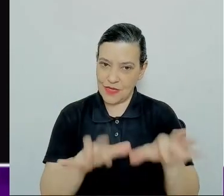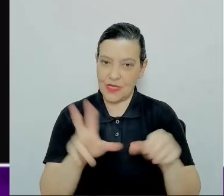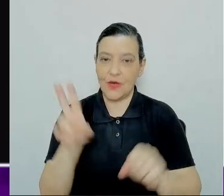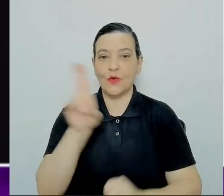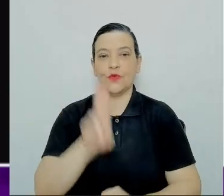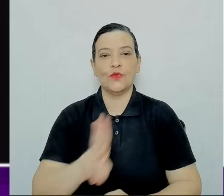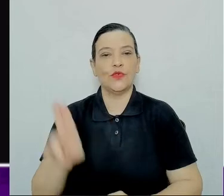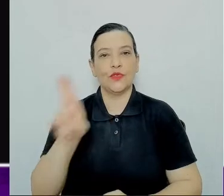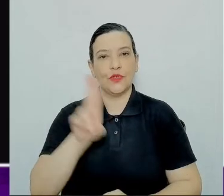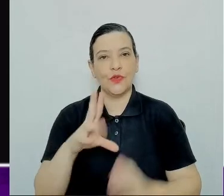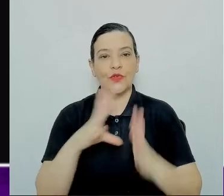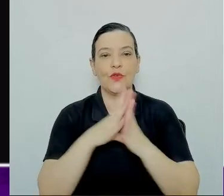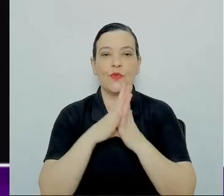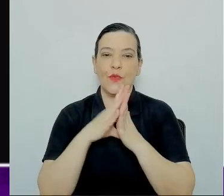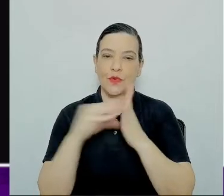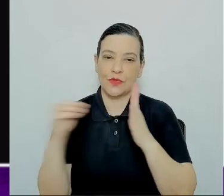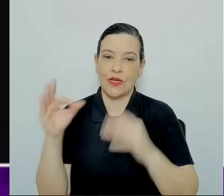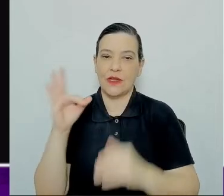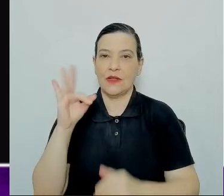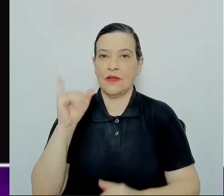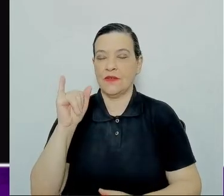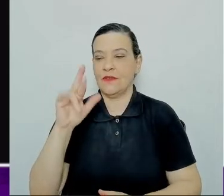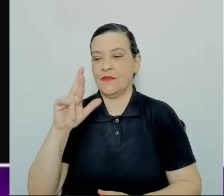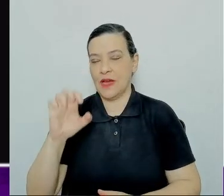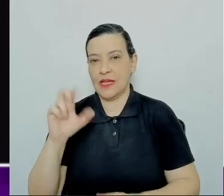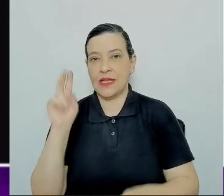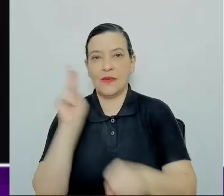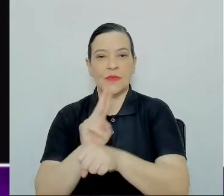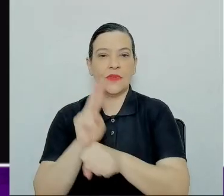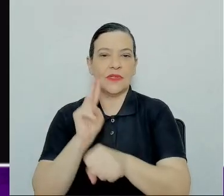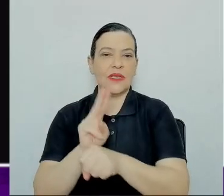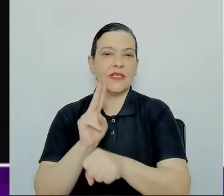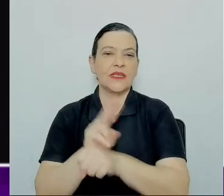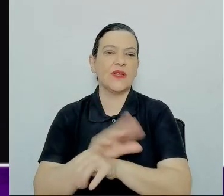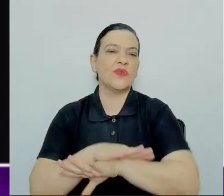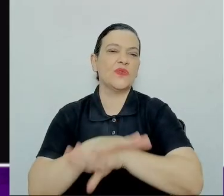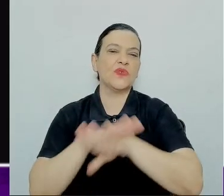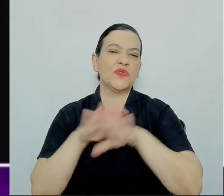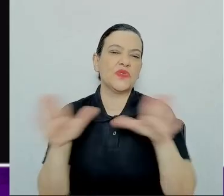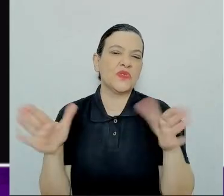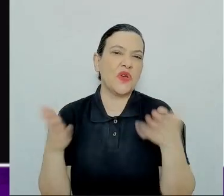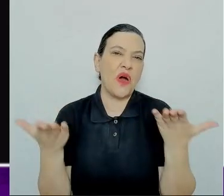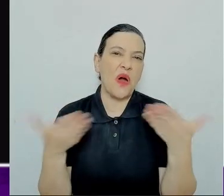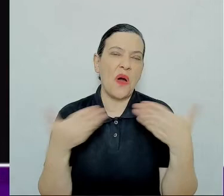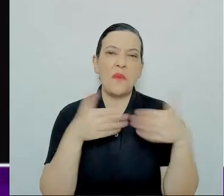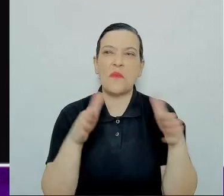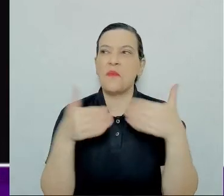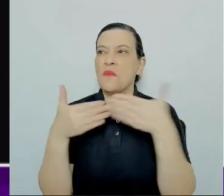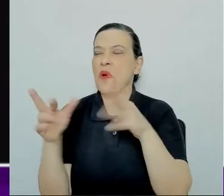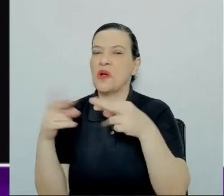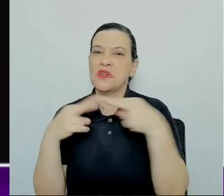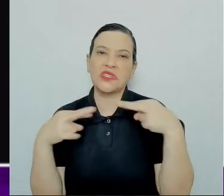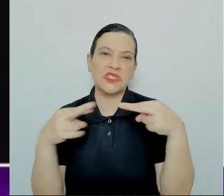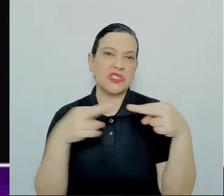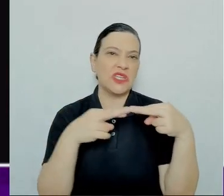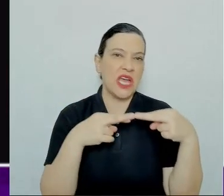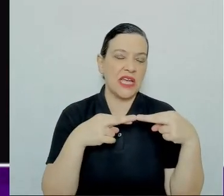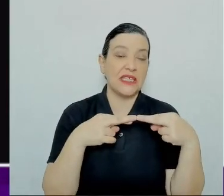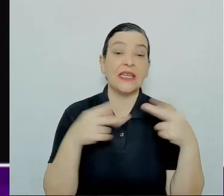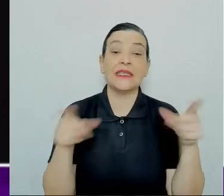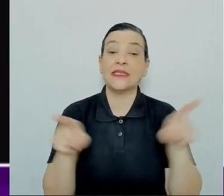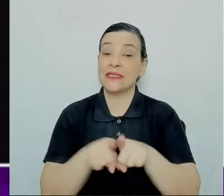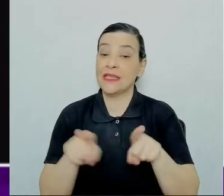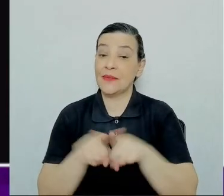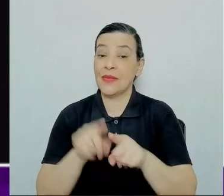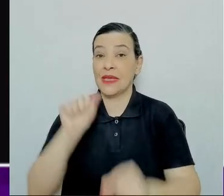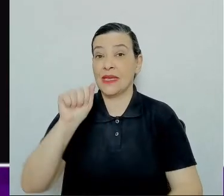algum modelo de firewall, proteção, não se baseie apenas em portas de rede, se está aberto, se não está. E também o